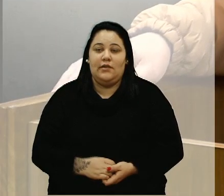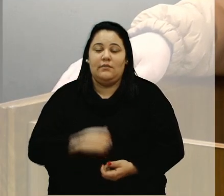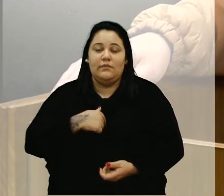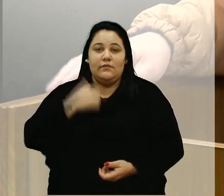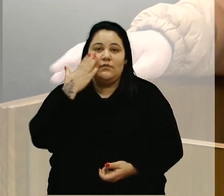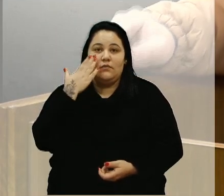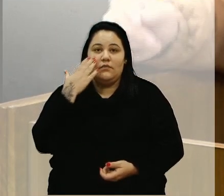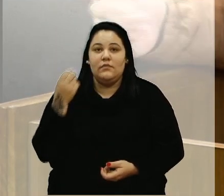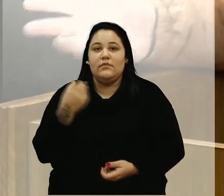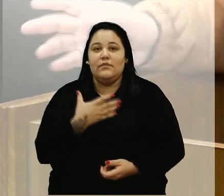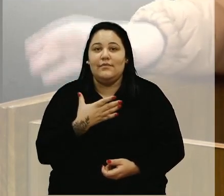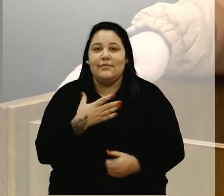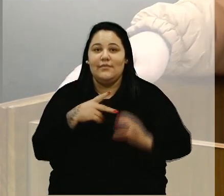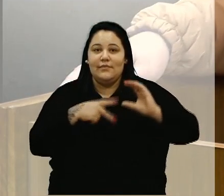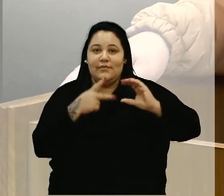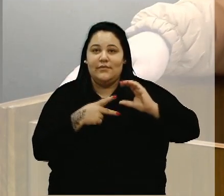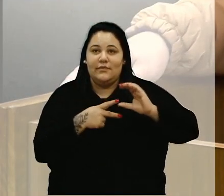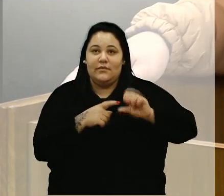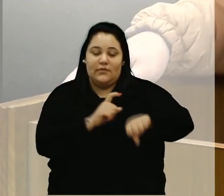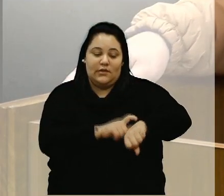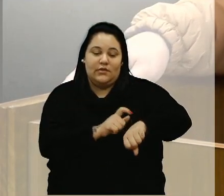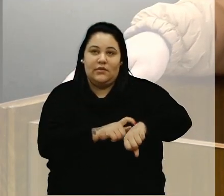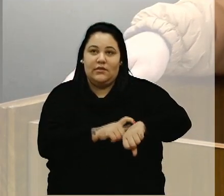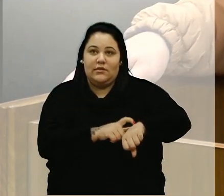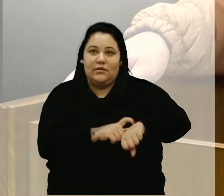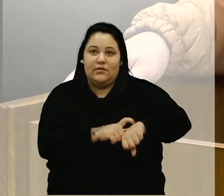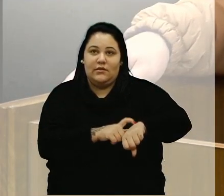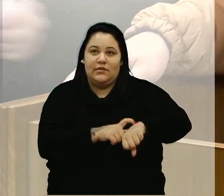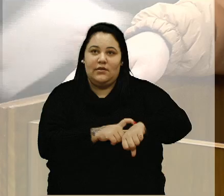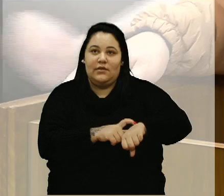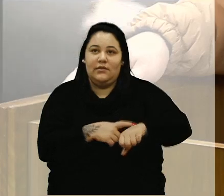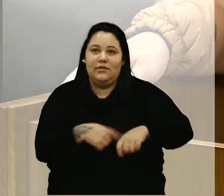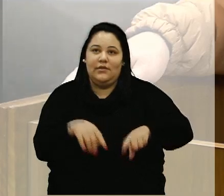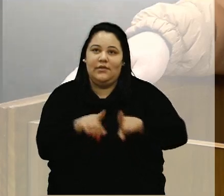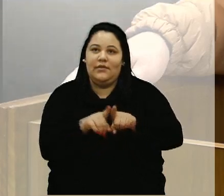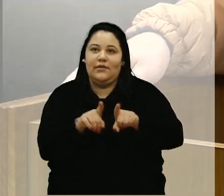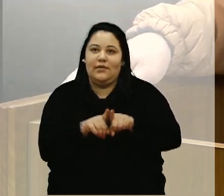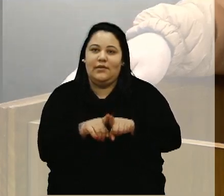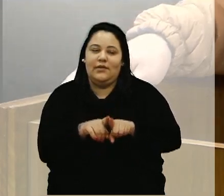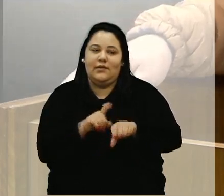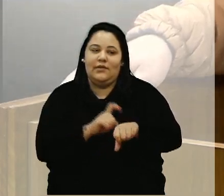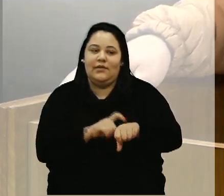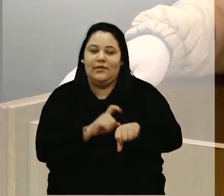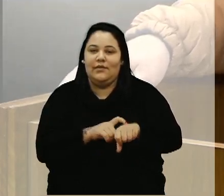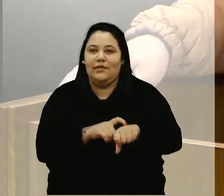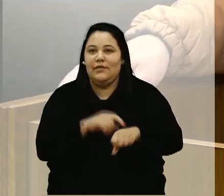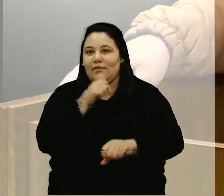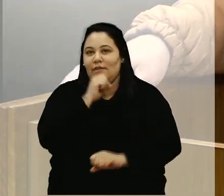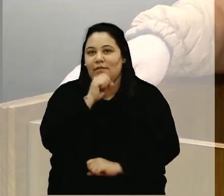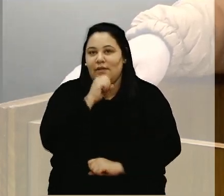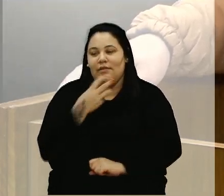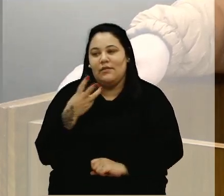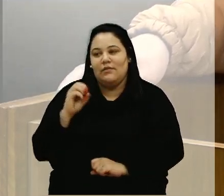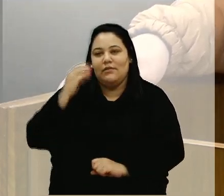e não vai dar tempo nem de envelhecer, são 30 dias. Mas na última sessão, na quinta-feira, vereador